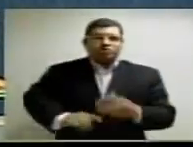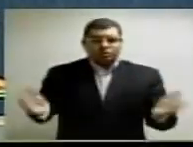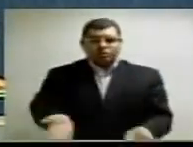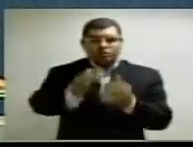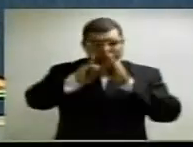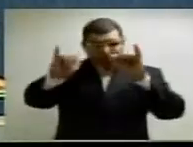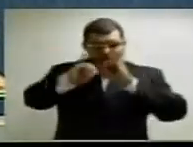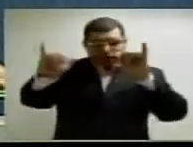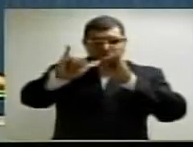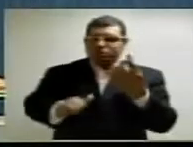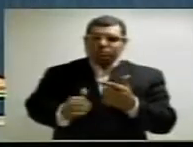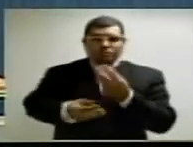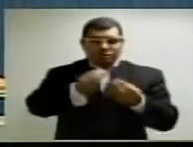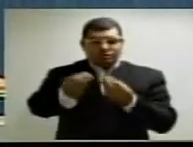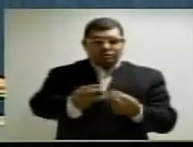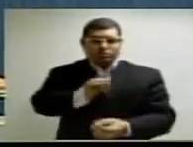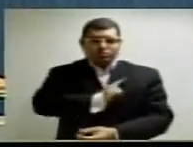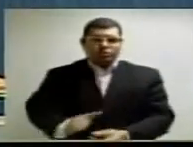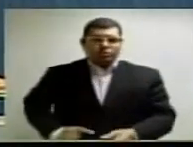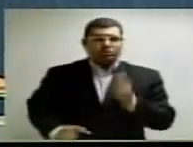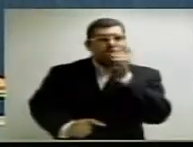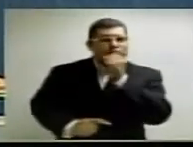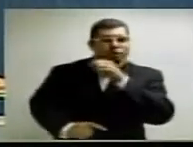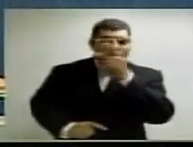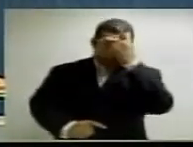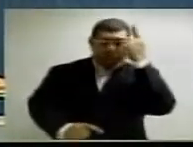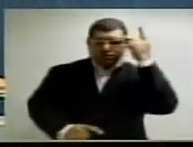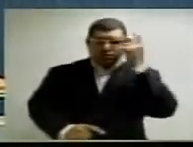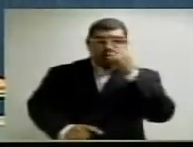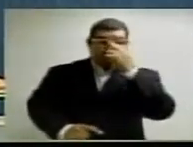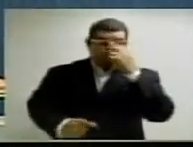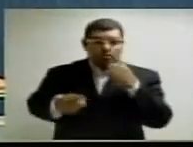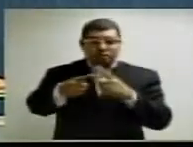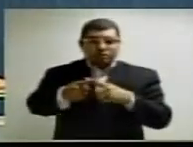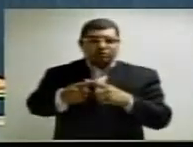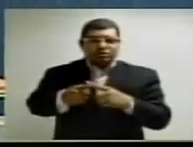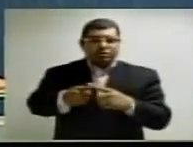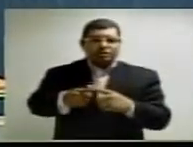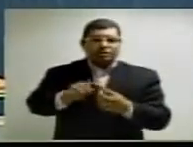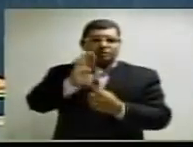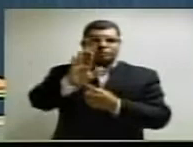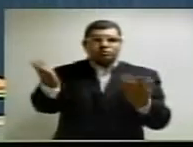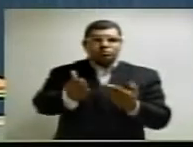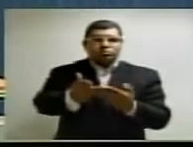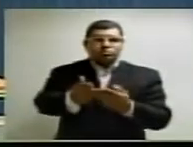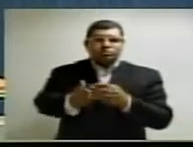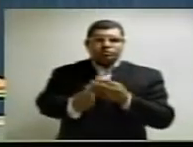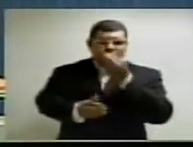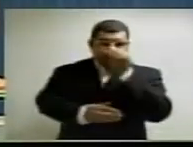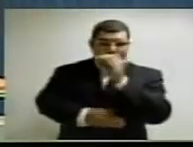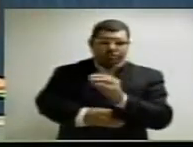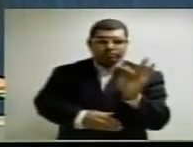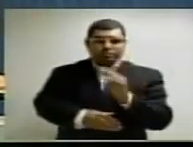manipular informações, não adianta o governo mentir para a população, porque a constatação da falência